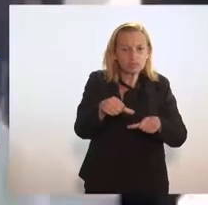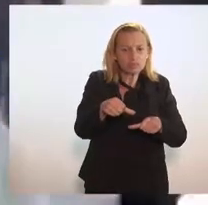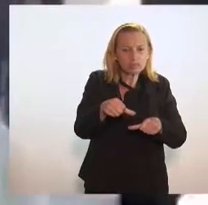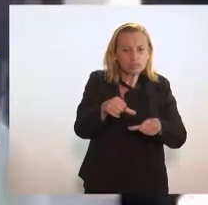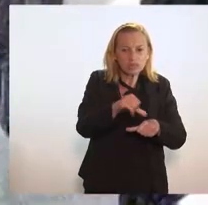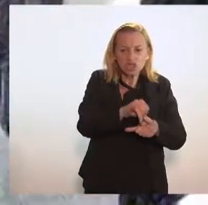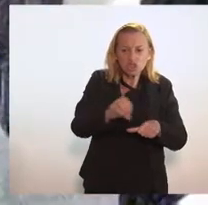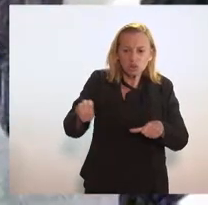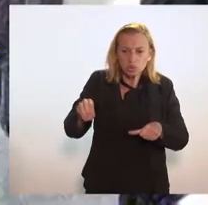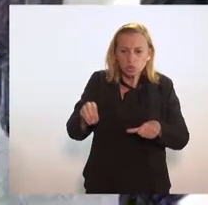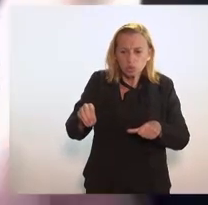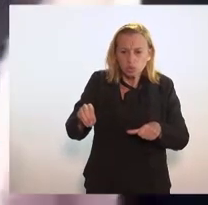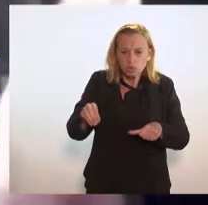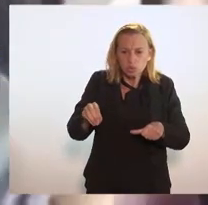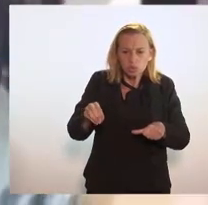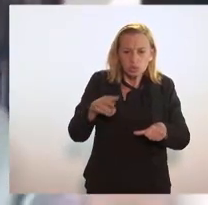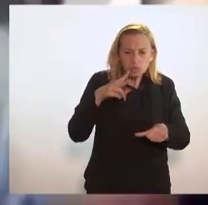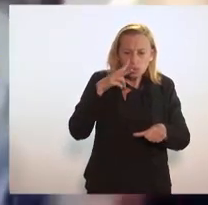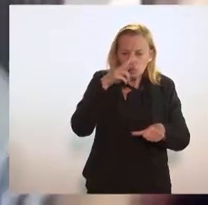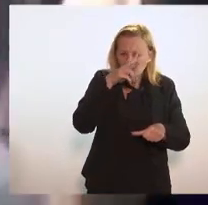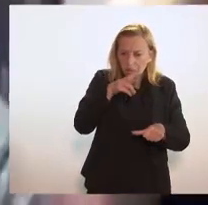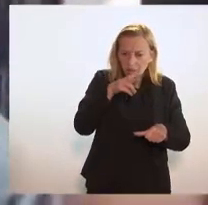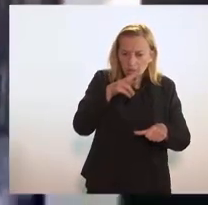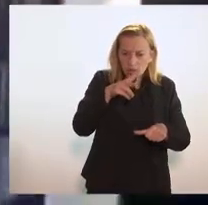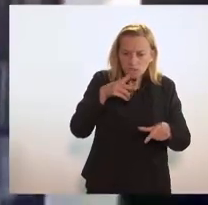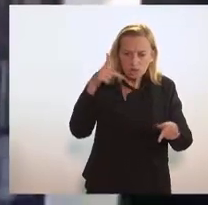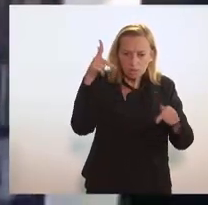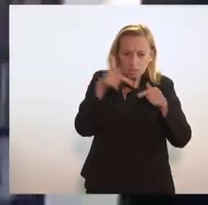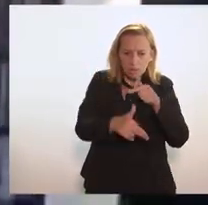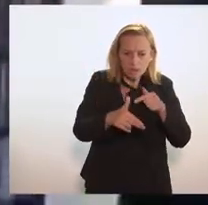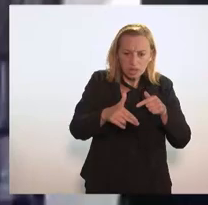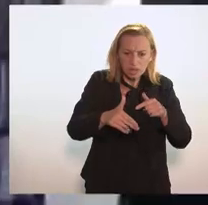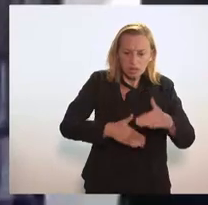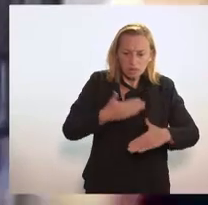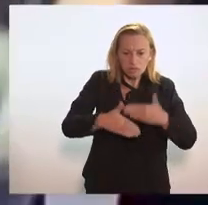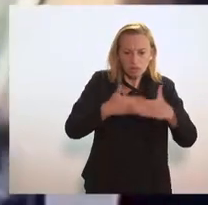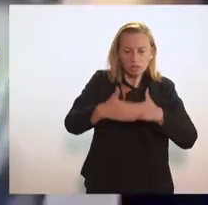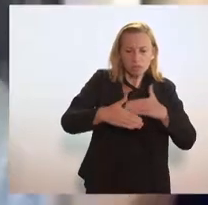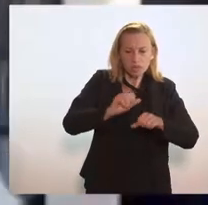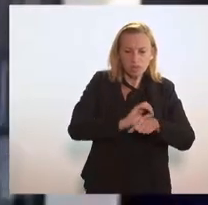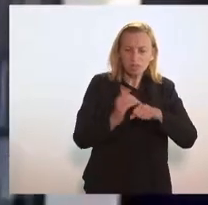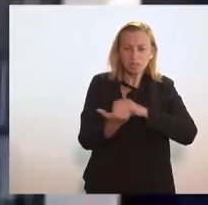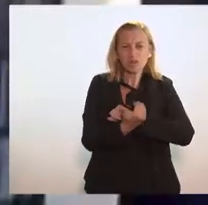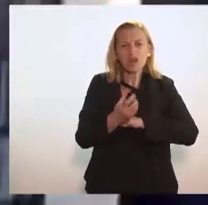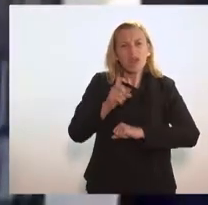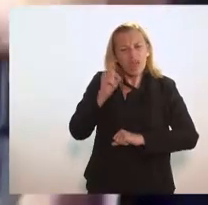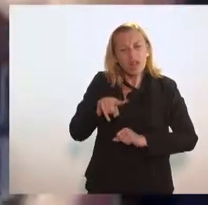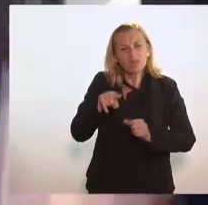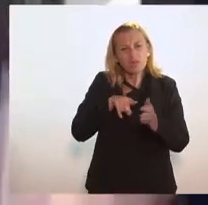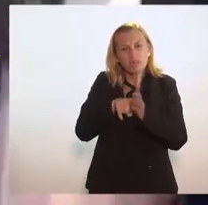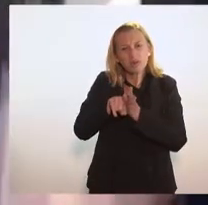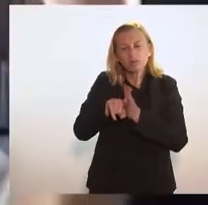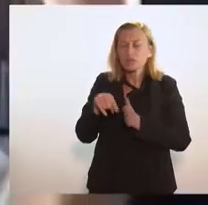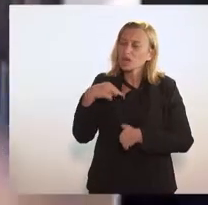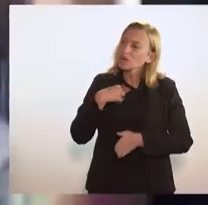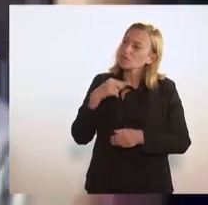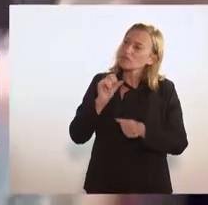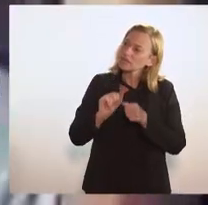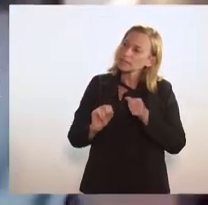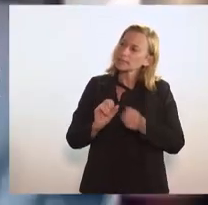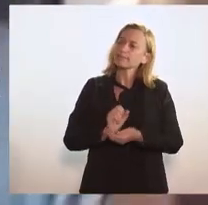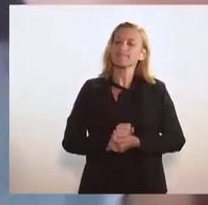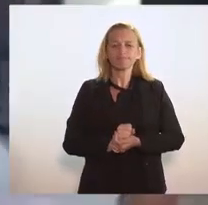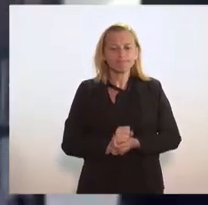isto numa força capaz de impedir o avanço da pandemia é uma pergunta que eu venho fazendo